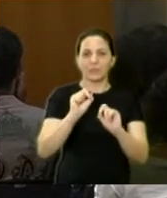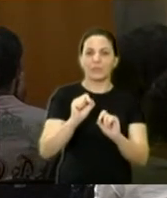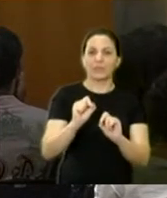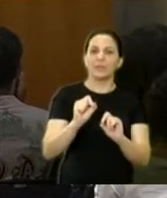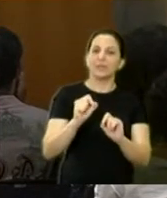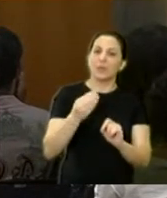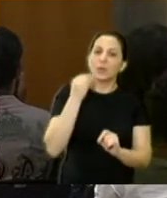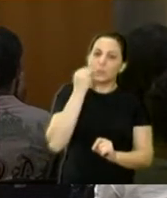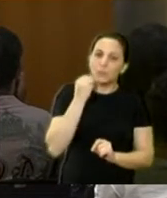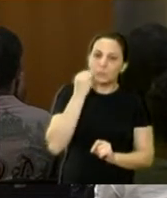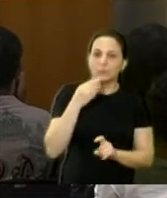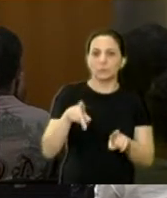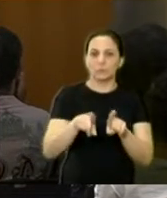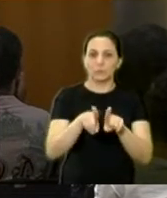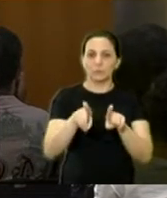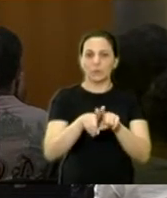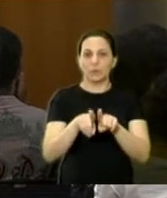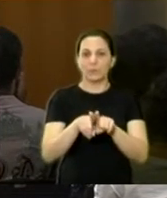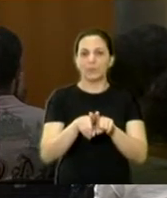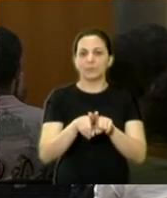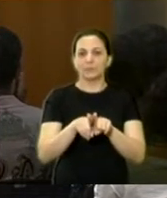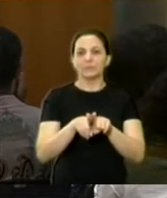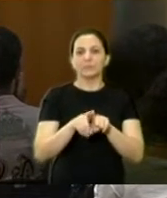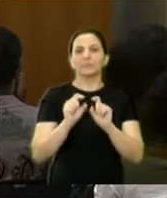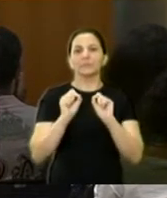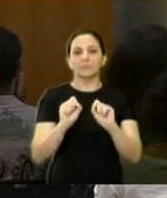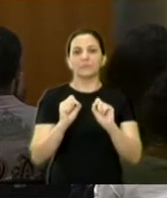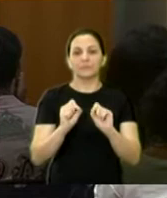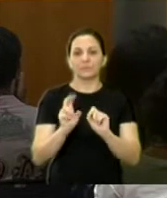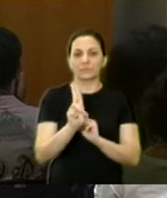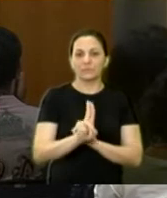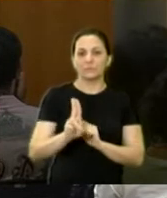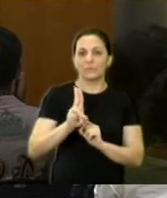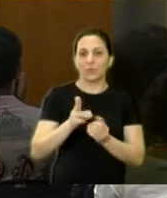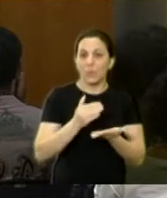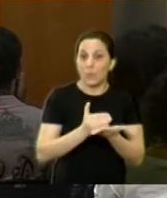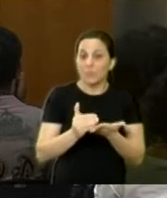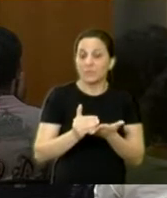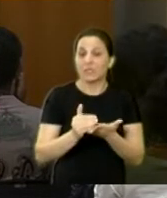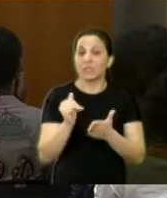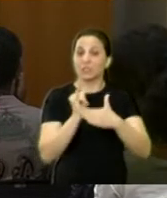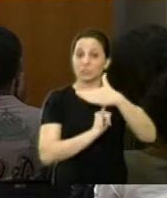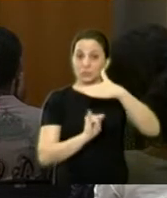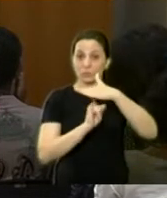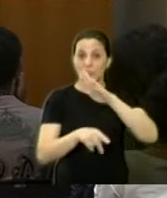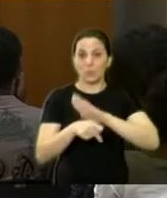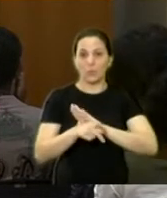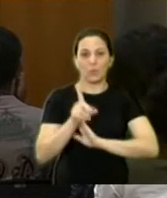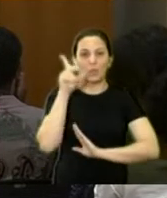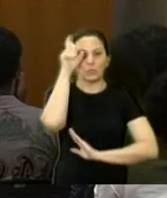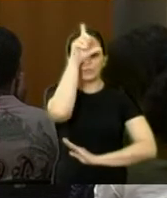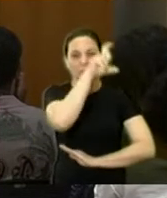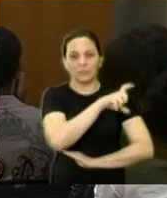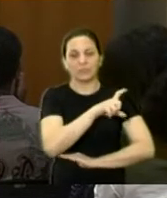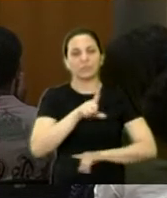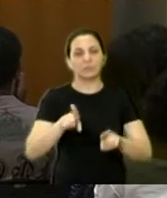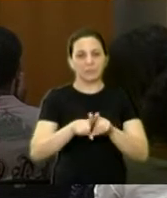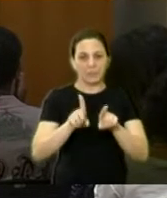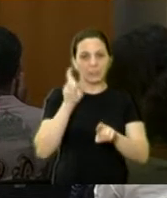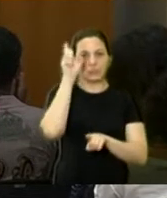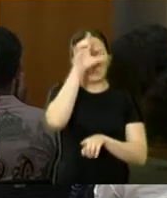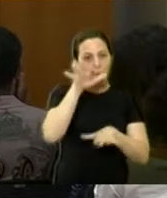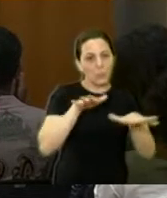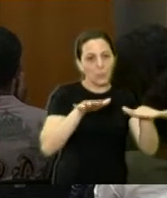assim teve a oportunidade de nos... né, de tutelar o começo da nossa entidade. Nesse sentido, era muito difícil, assim como é hoje você ser dos